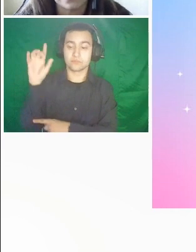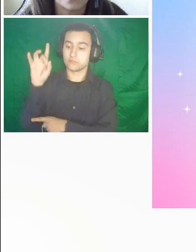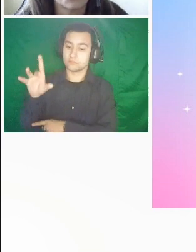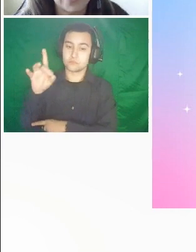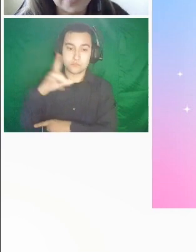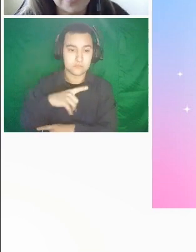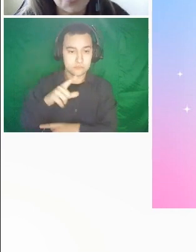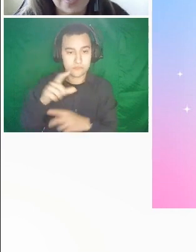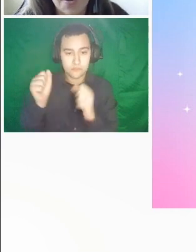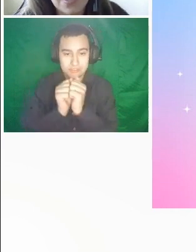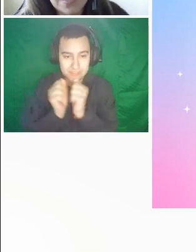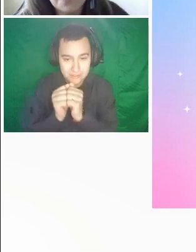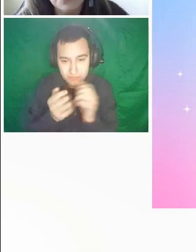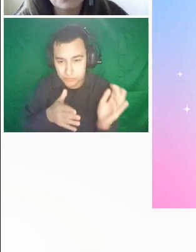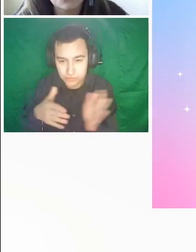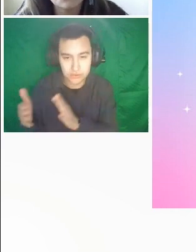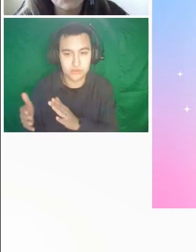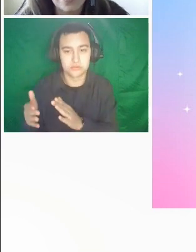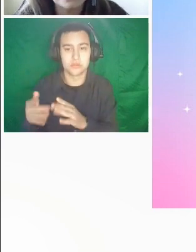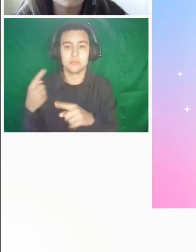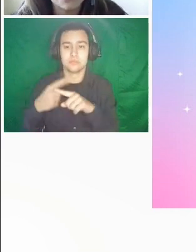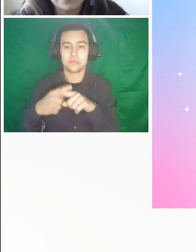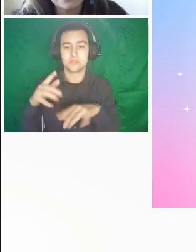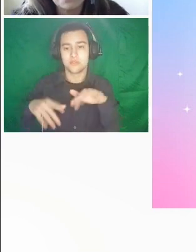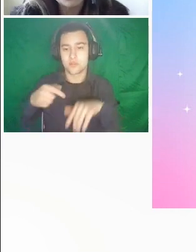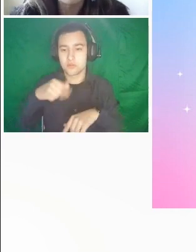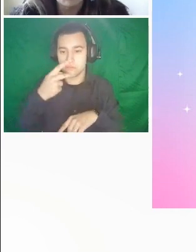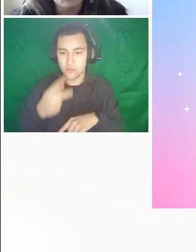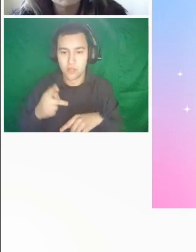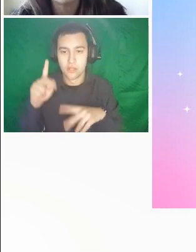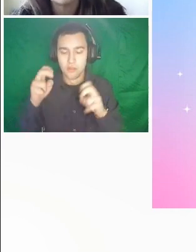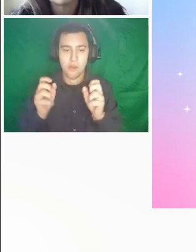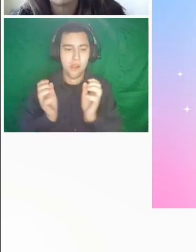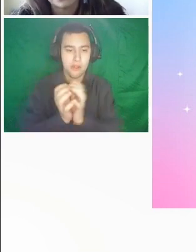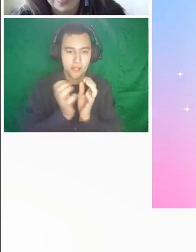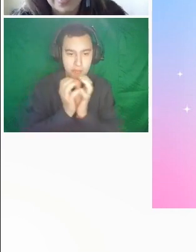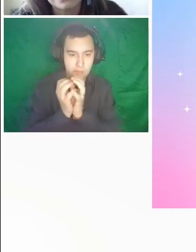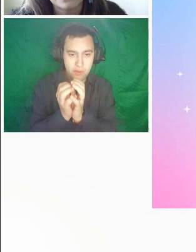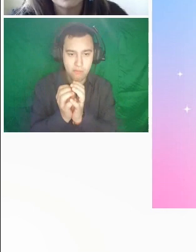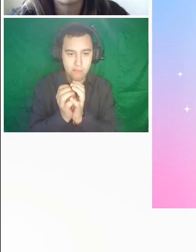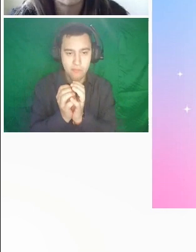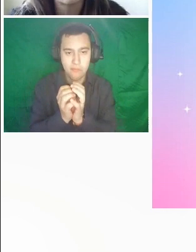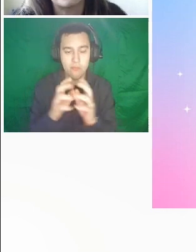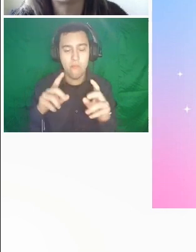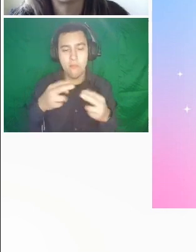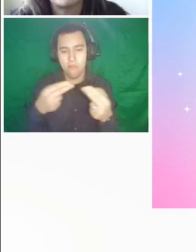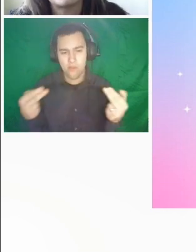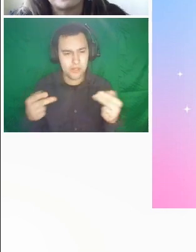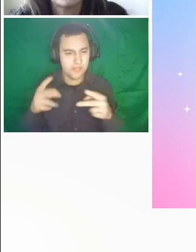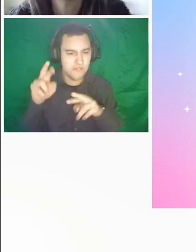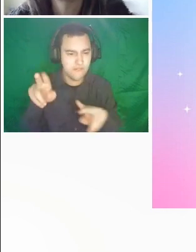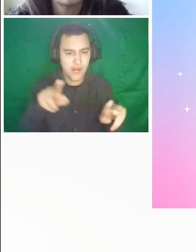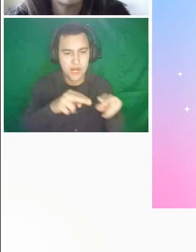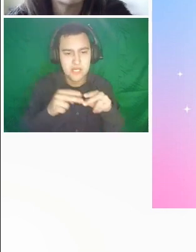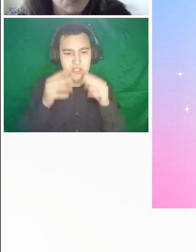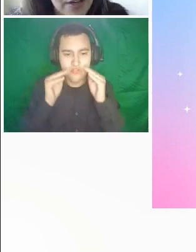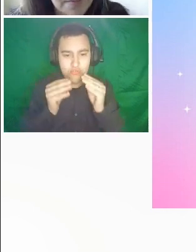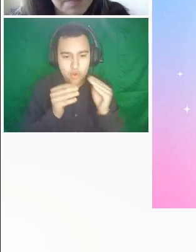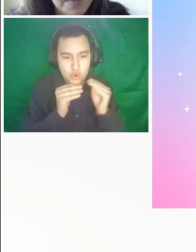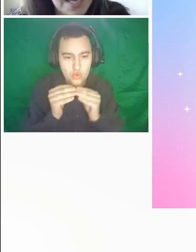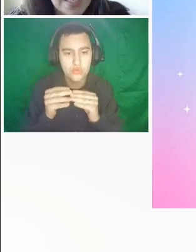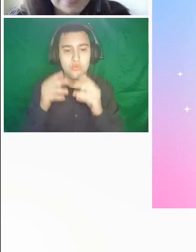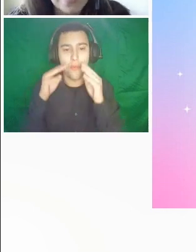desse sistema organizacional porque a gente fala de equipes multidisciplinares voltadas à entrega de